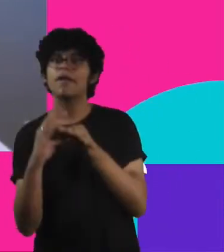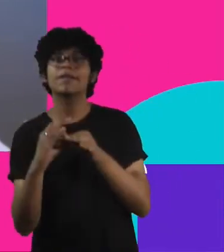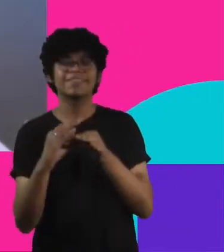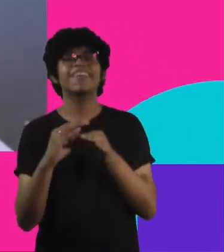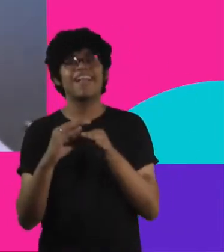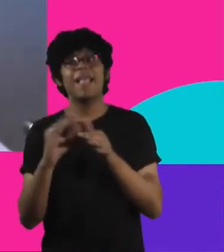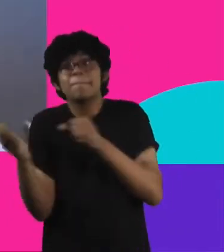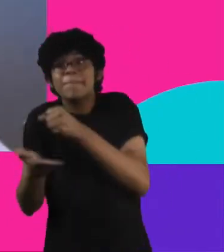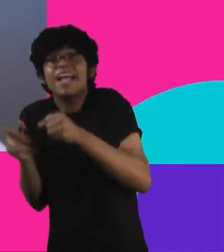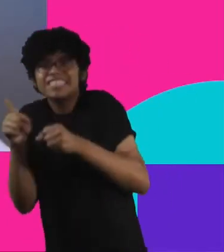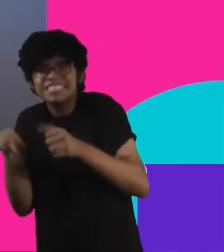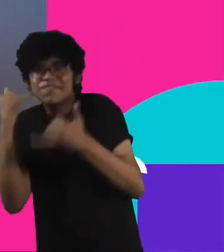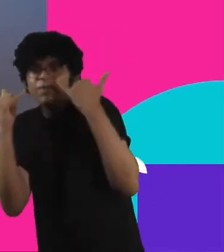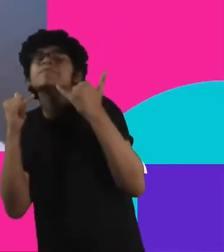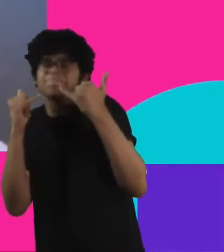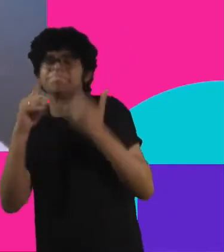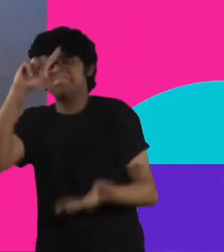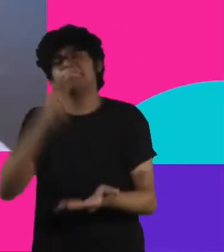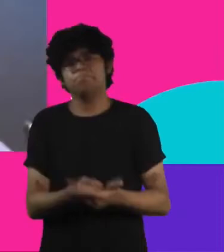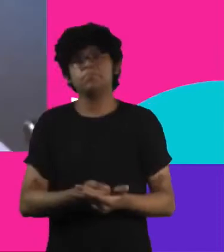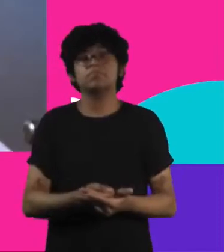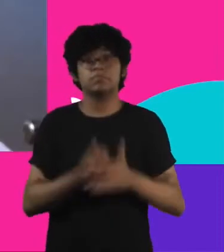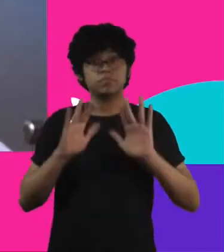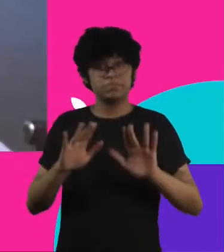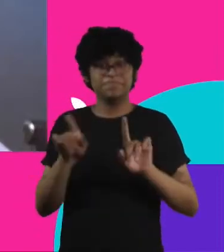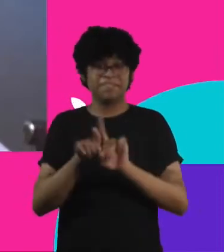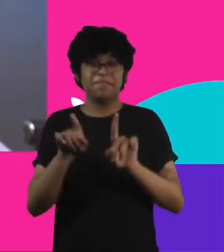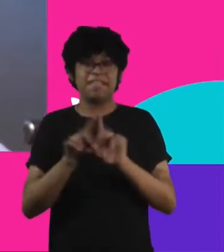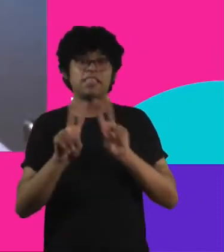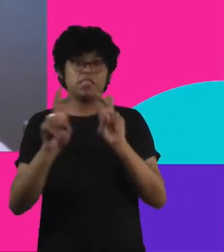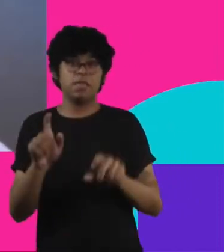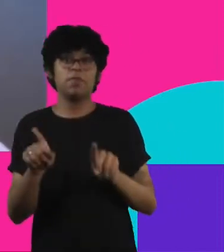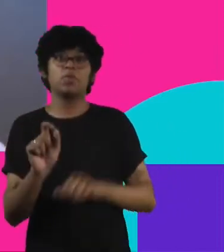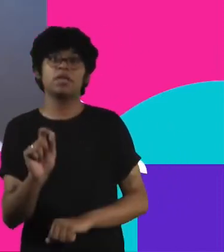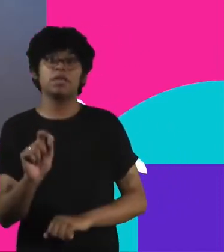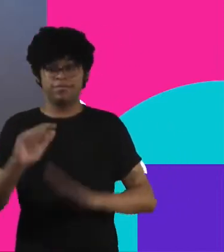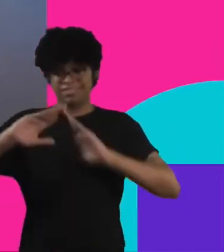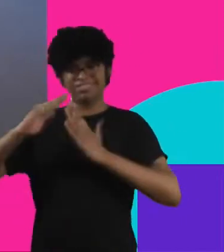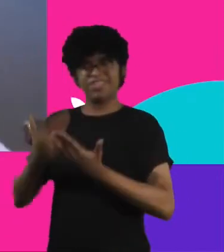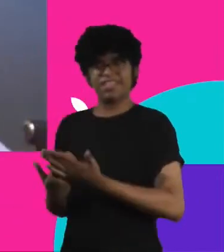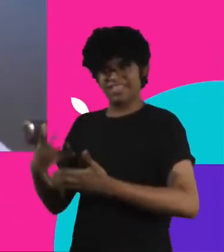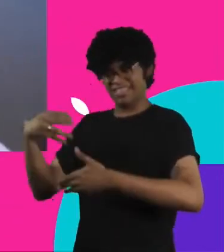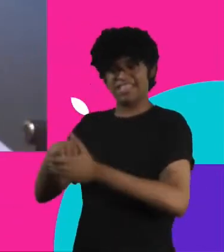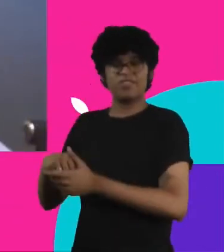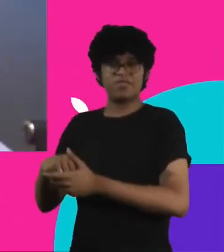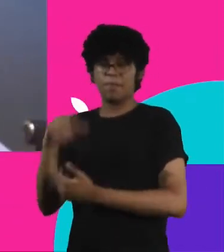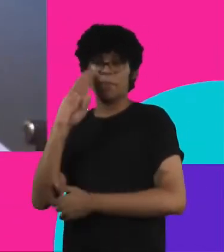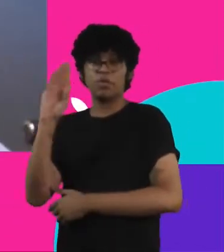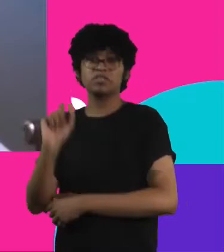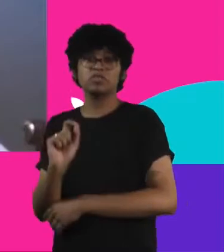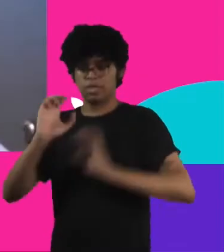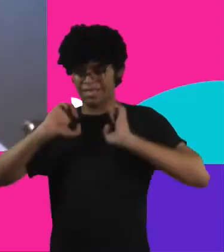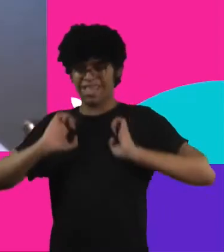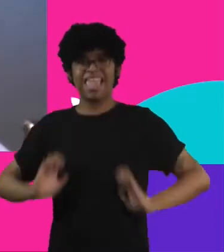decisão, porque isso é muito importante. Eu não podia esquecer um outro aspecto que dentro da escola pública também é muito relevante, a questão da